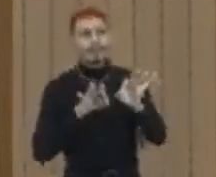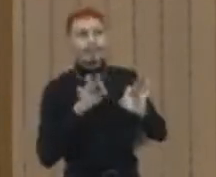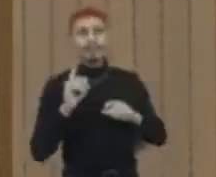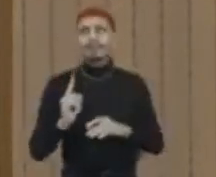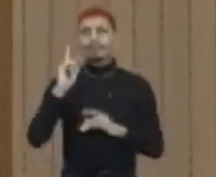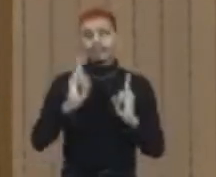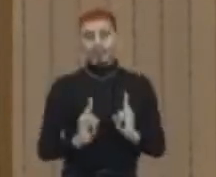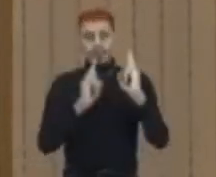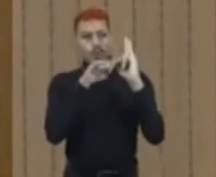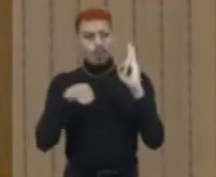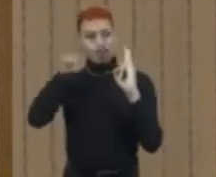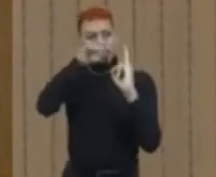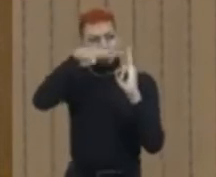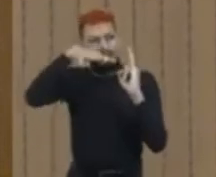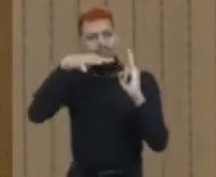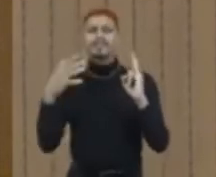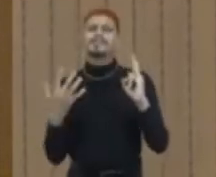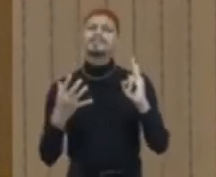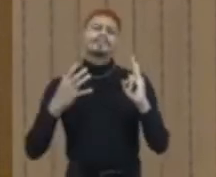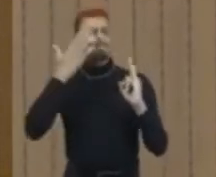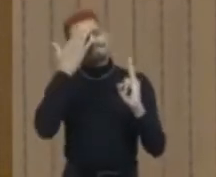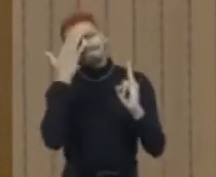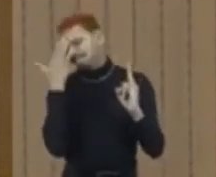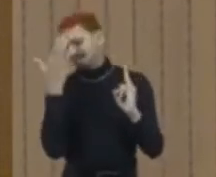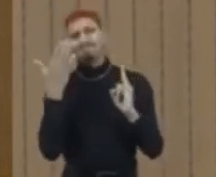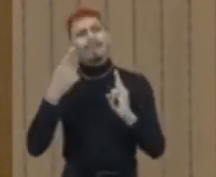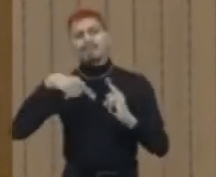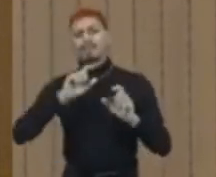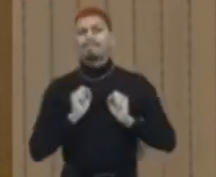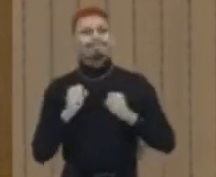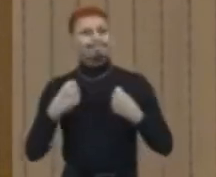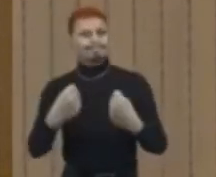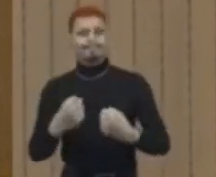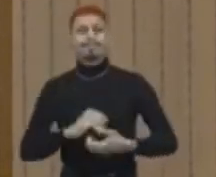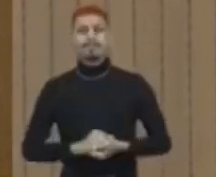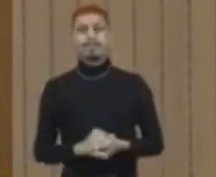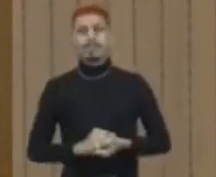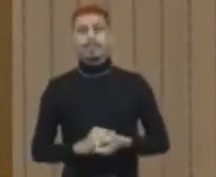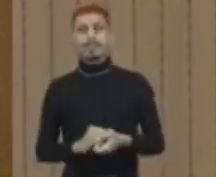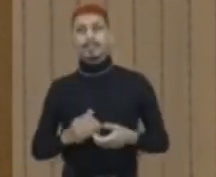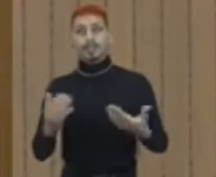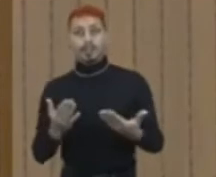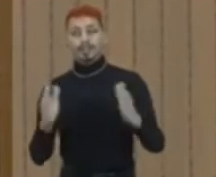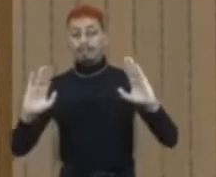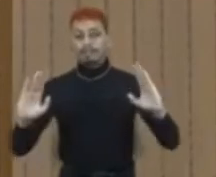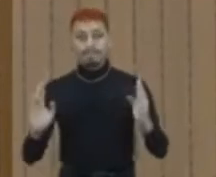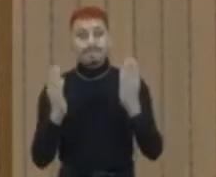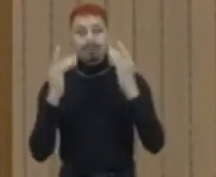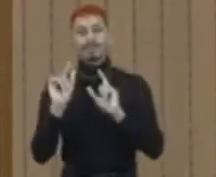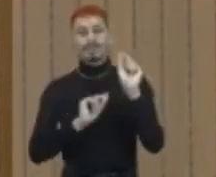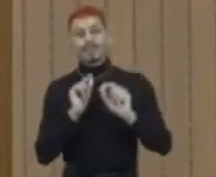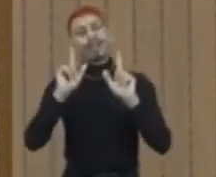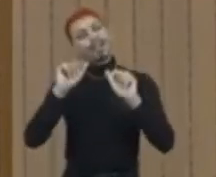lá em cima no terraço, obrigado do fundo do coração pela dedicação de todos. E essa festa representa exatamente o